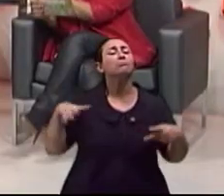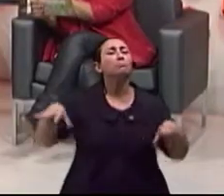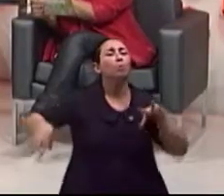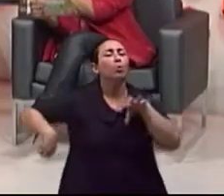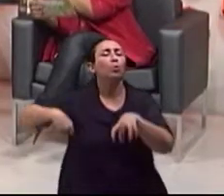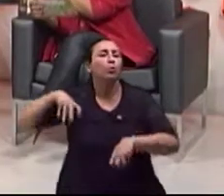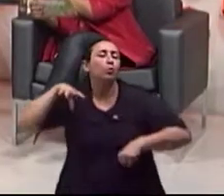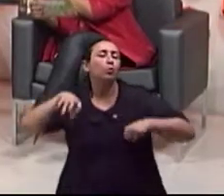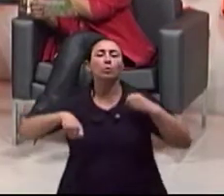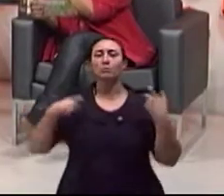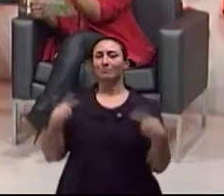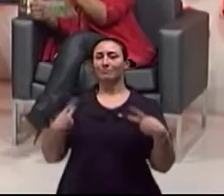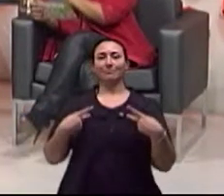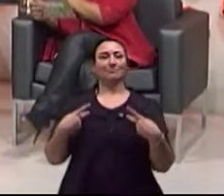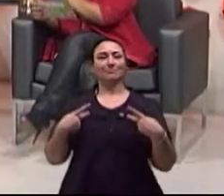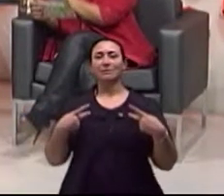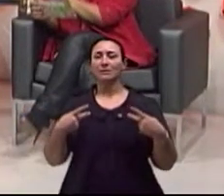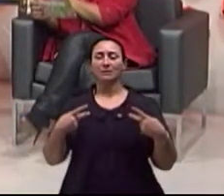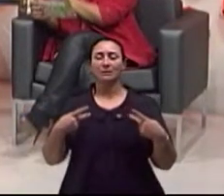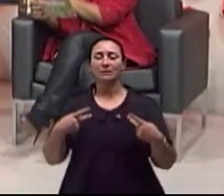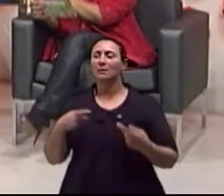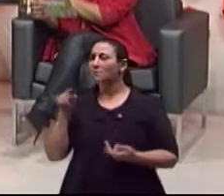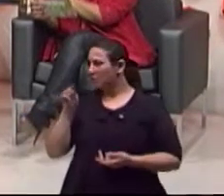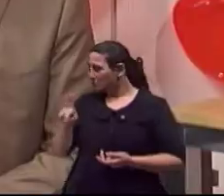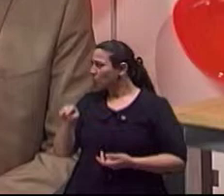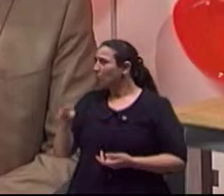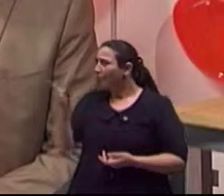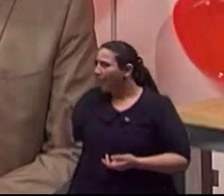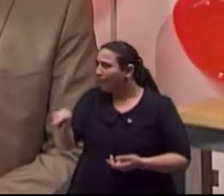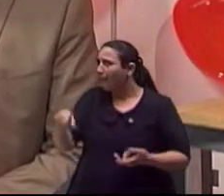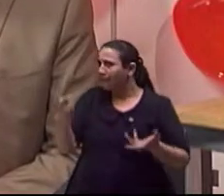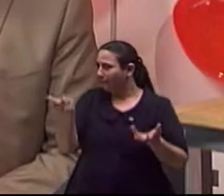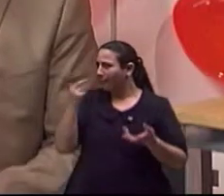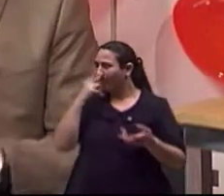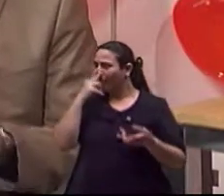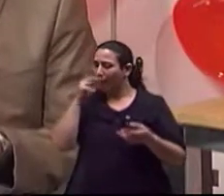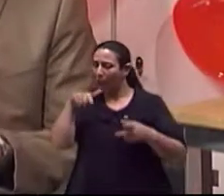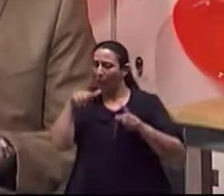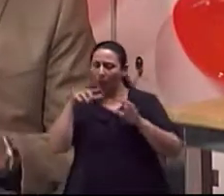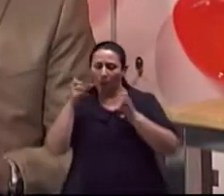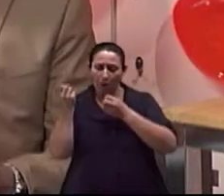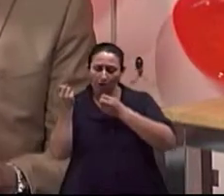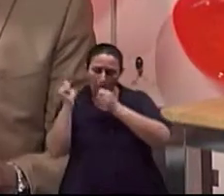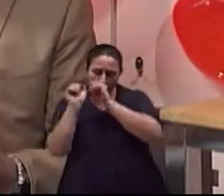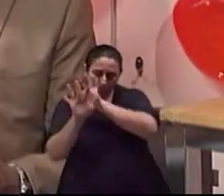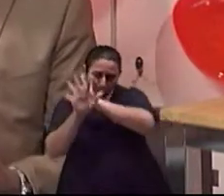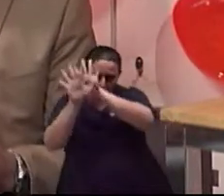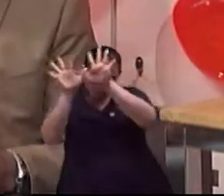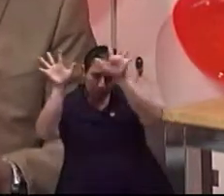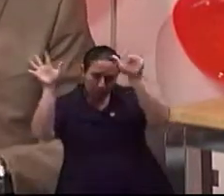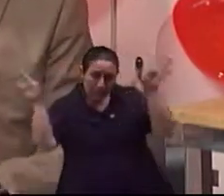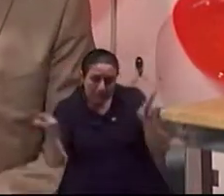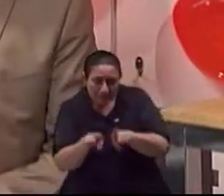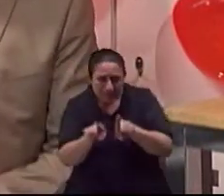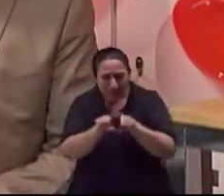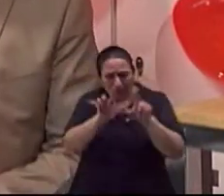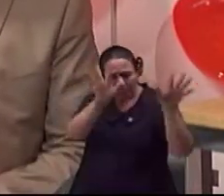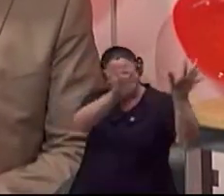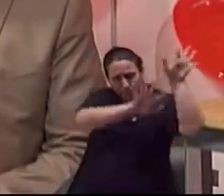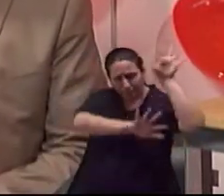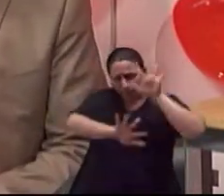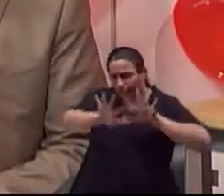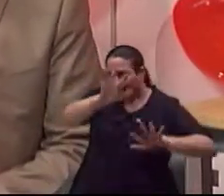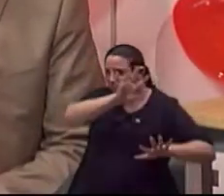inconsciente isso é a luz e a sombra não não Obrigatoriamente nós temos luz e temos sombra tanto no consciente quanto no